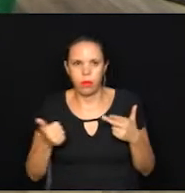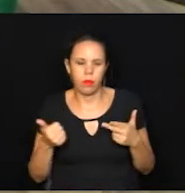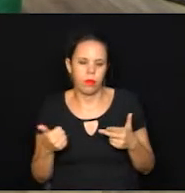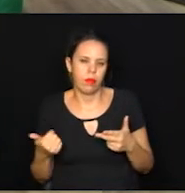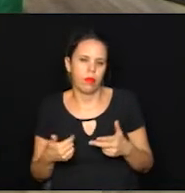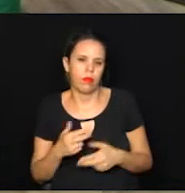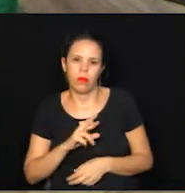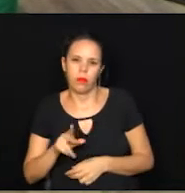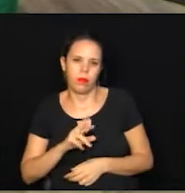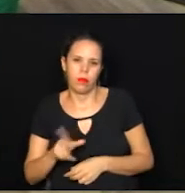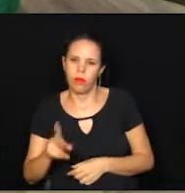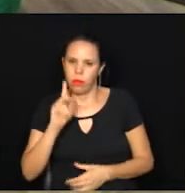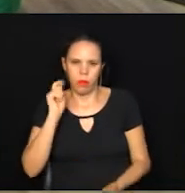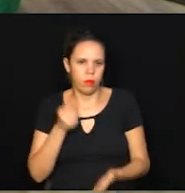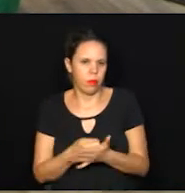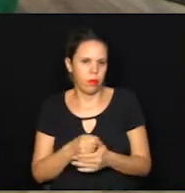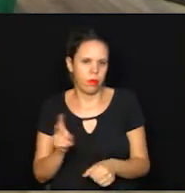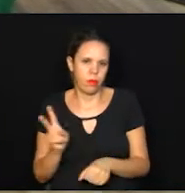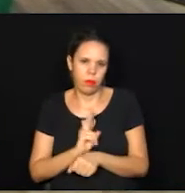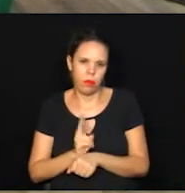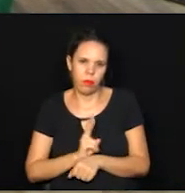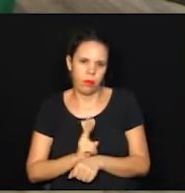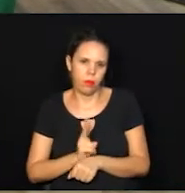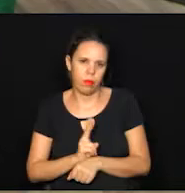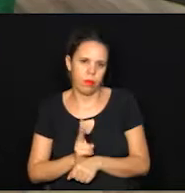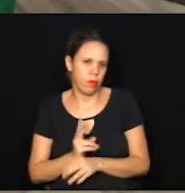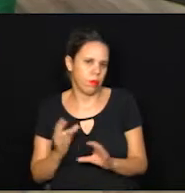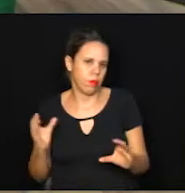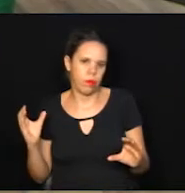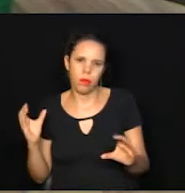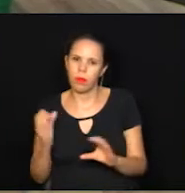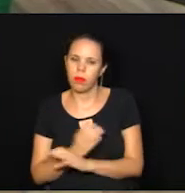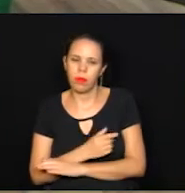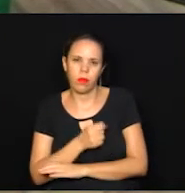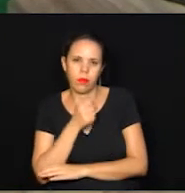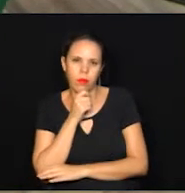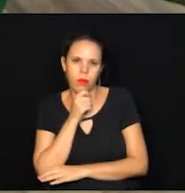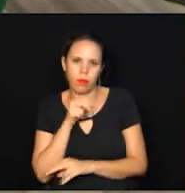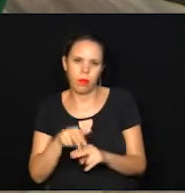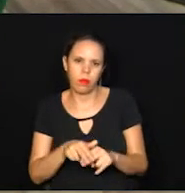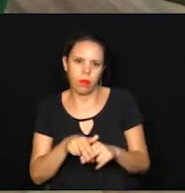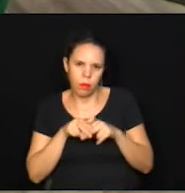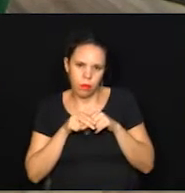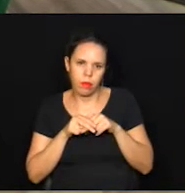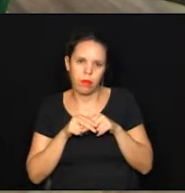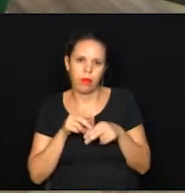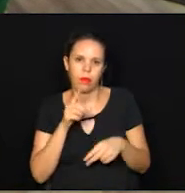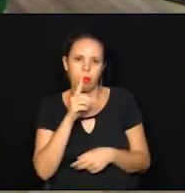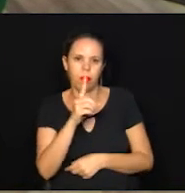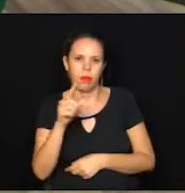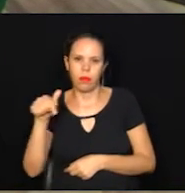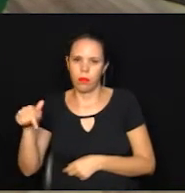dose não é garantia ainda. Você não está com a total imunidade ainda. Por isso que essas